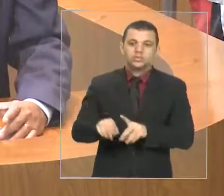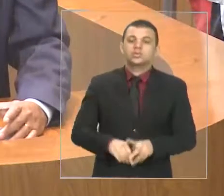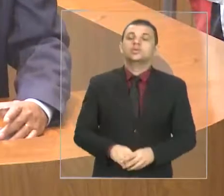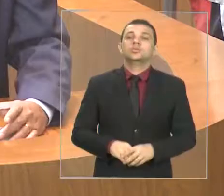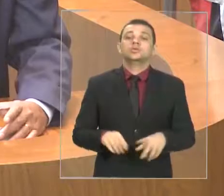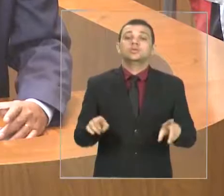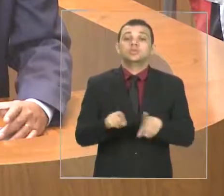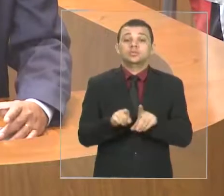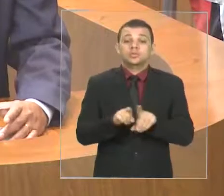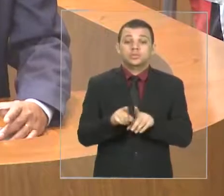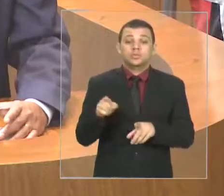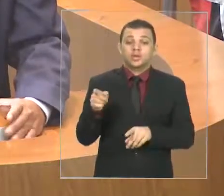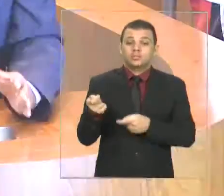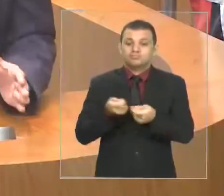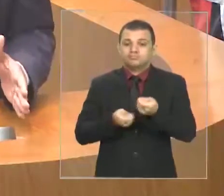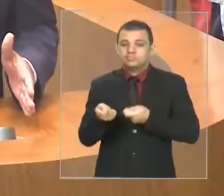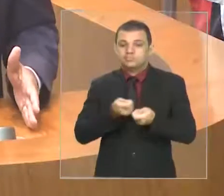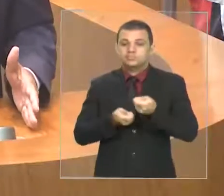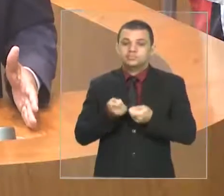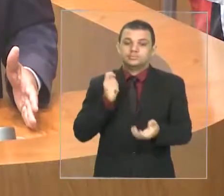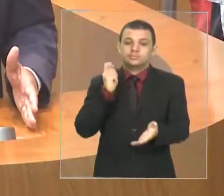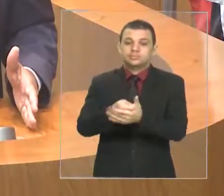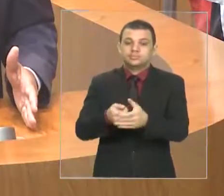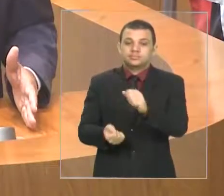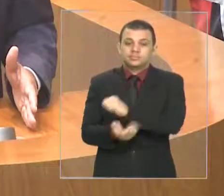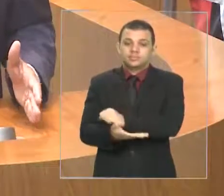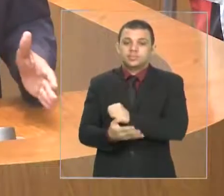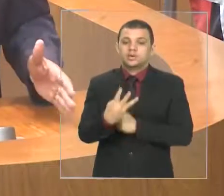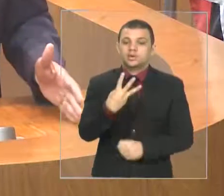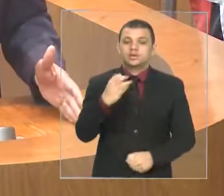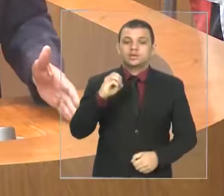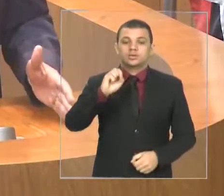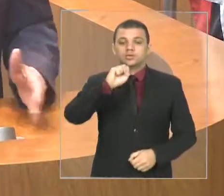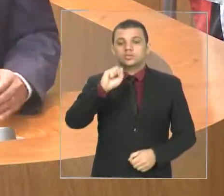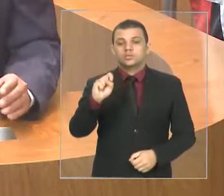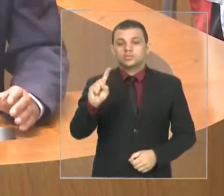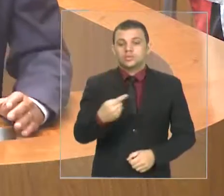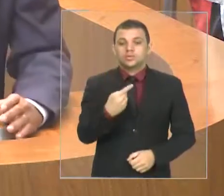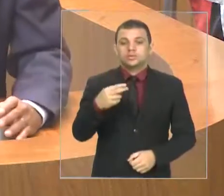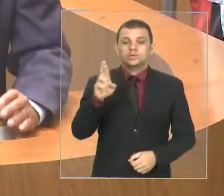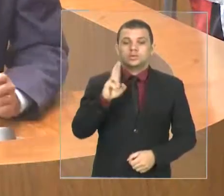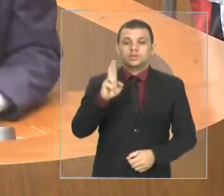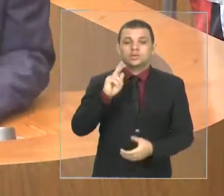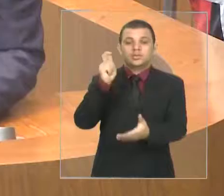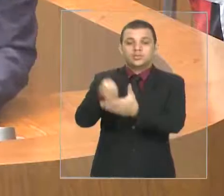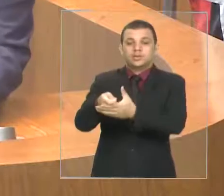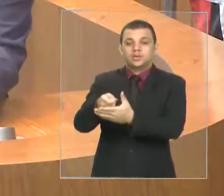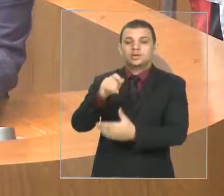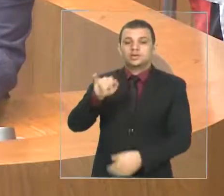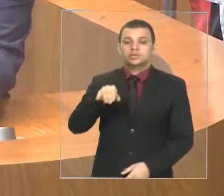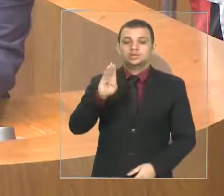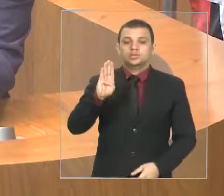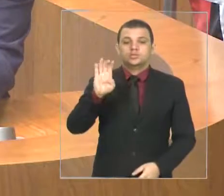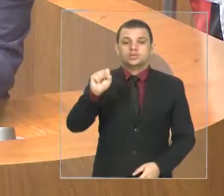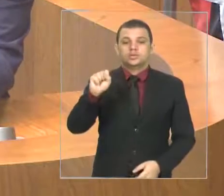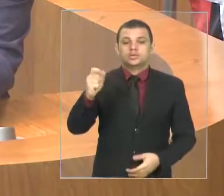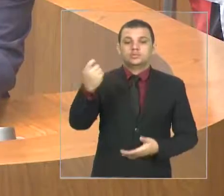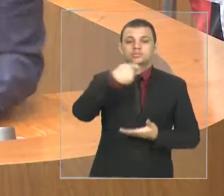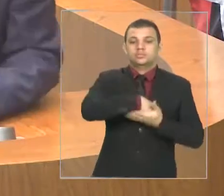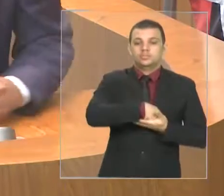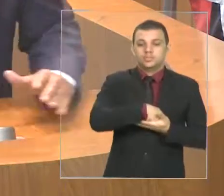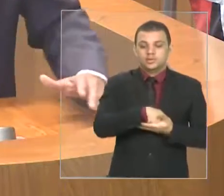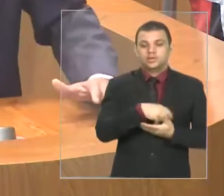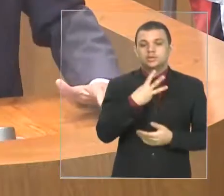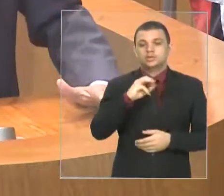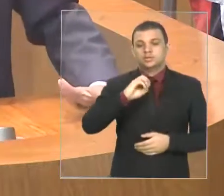de 38 milhões para tratar dos interesses da JBS.